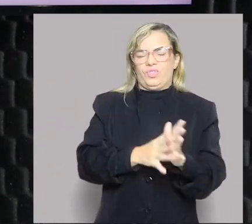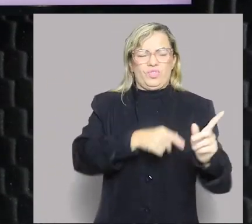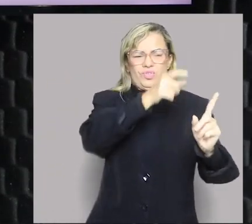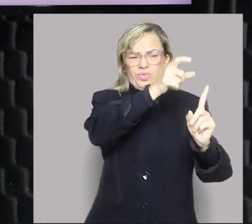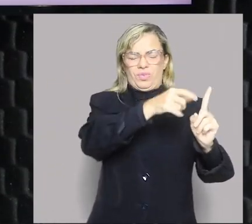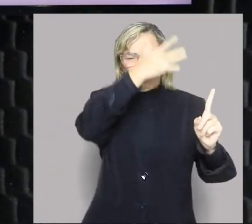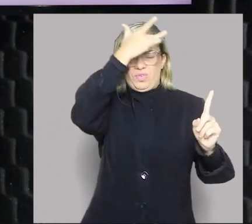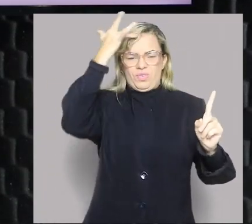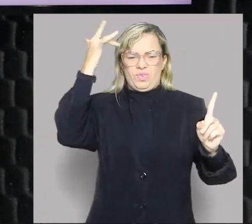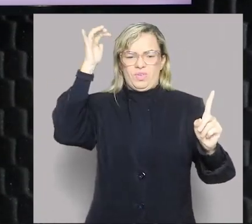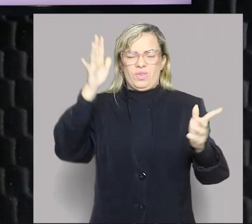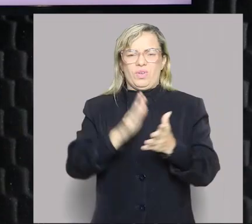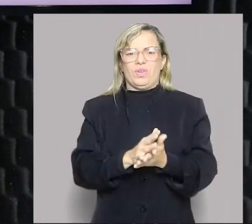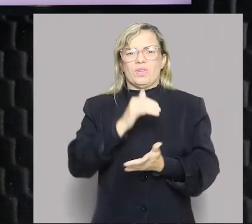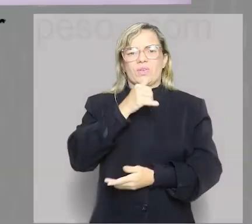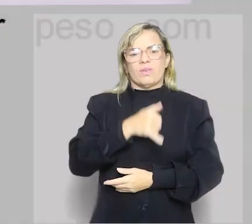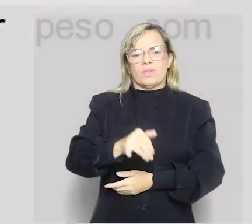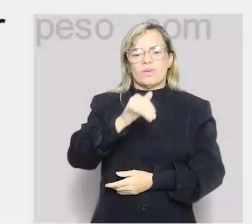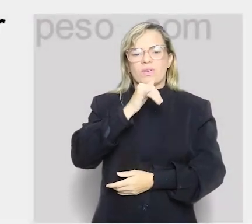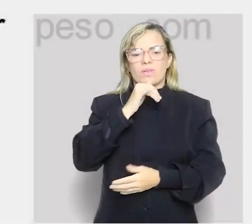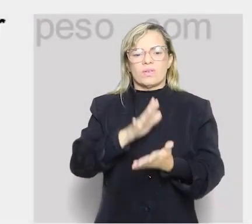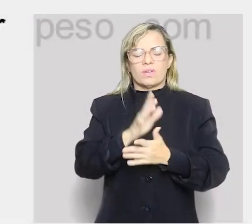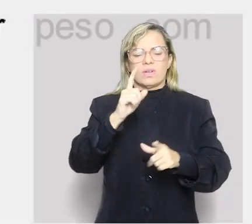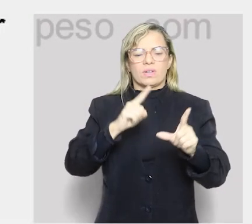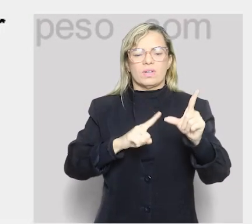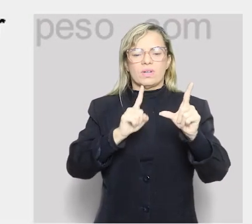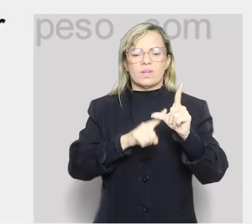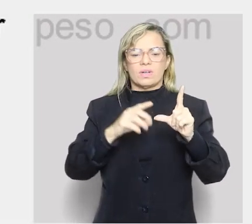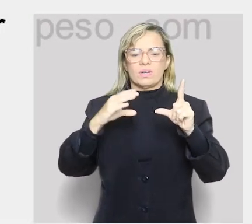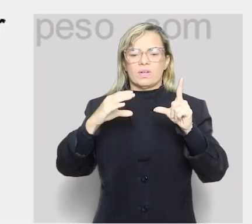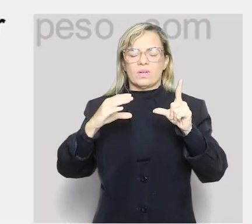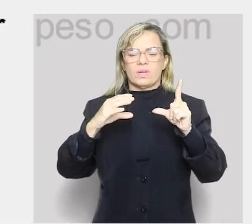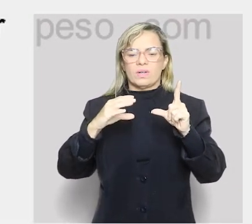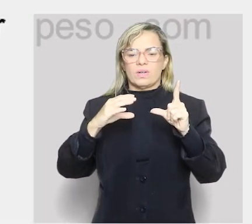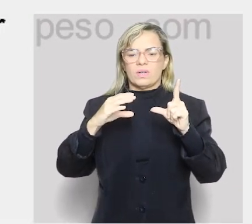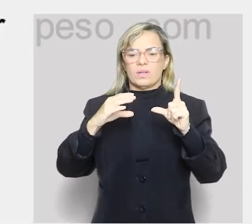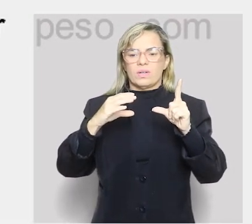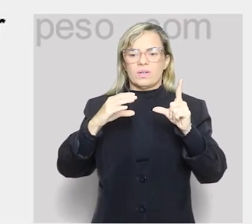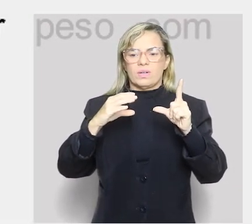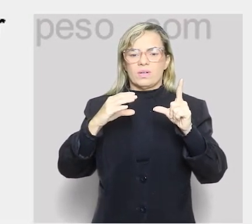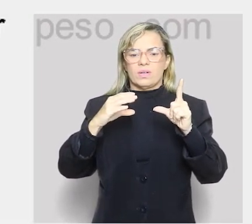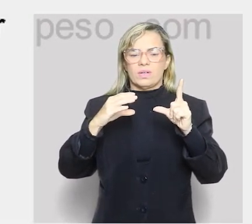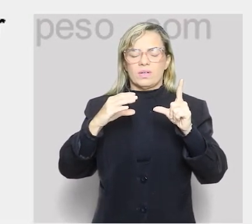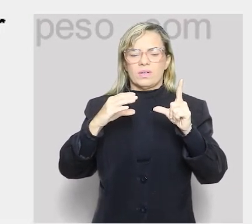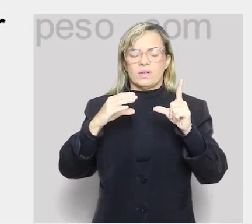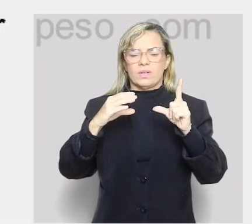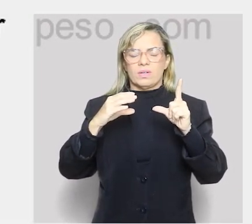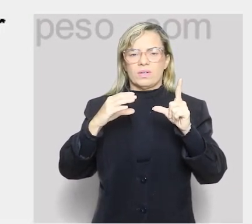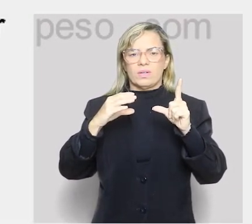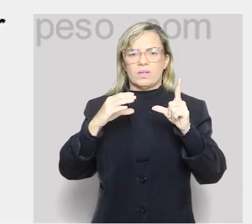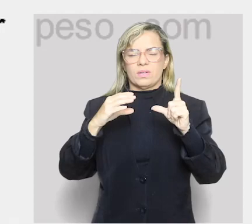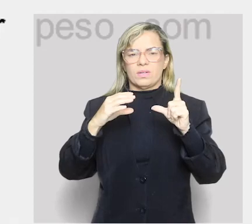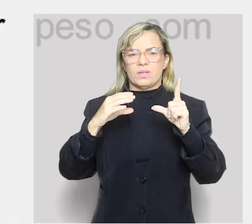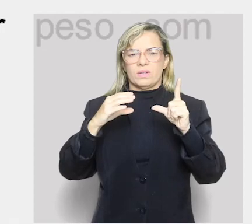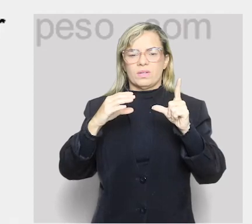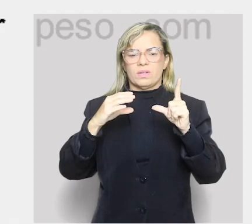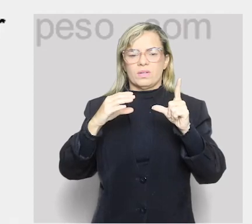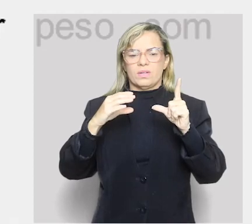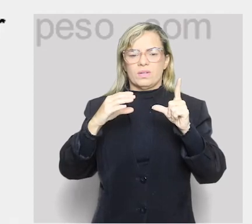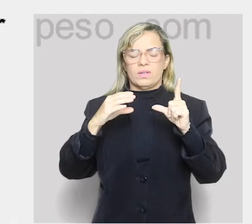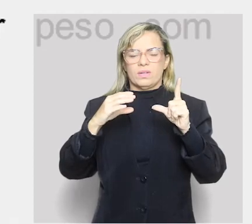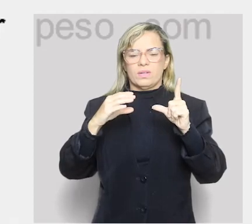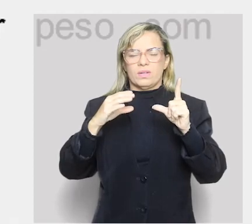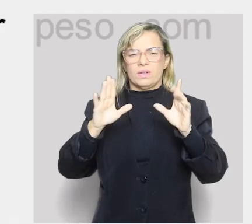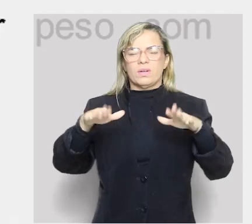né? Ações dessas personagens. Letra C, aconselhar as pessoas obesas a perder peso com métodos